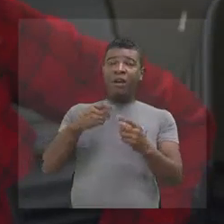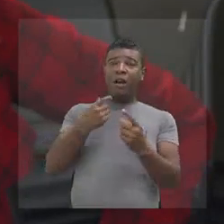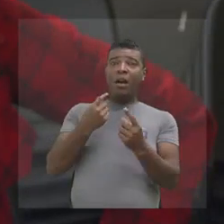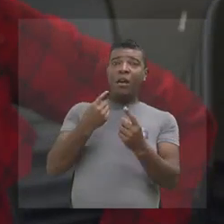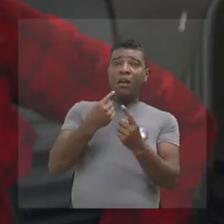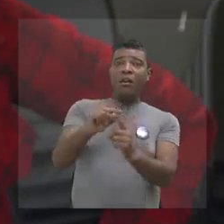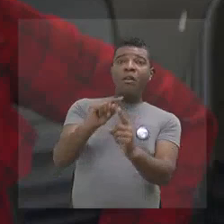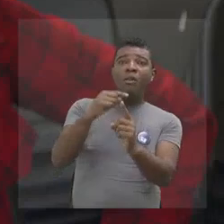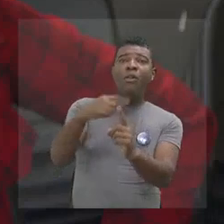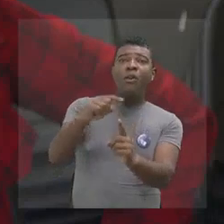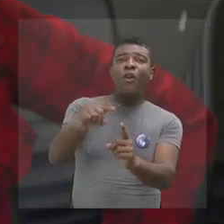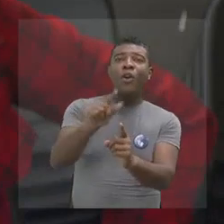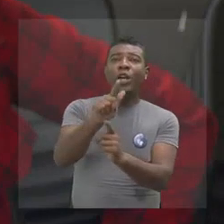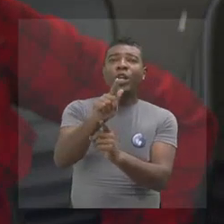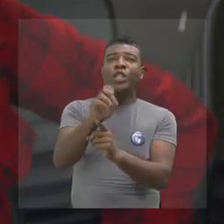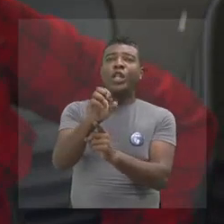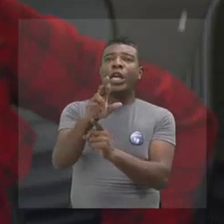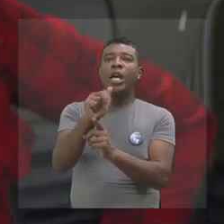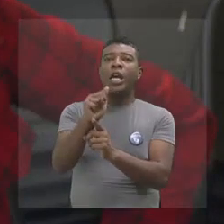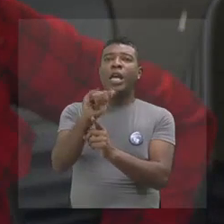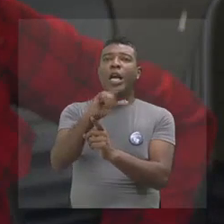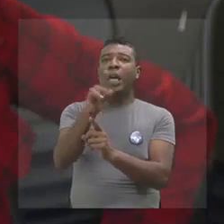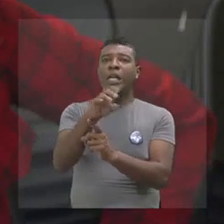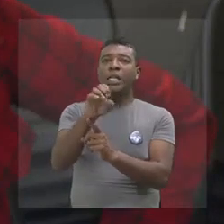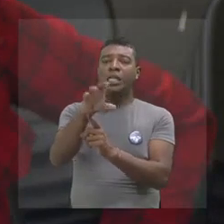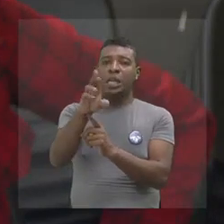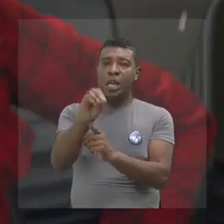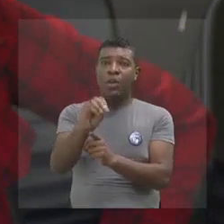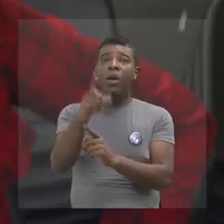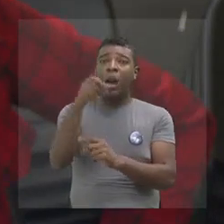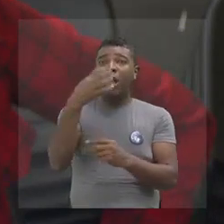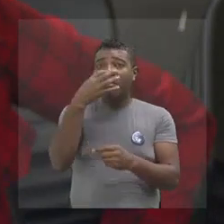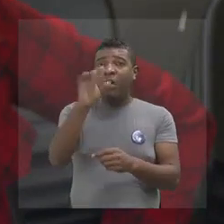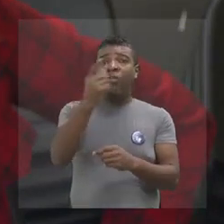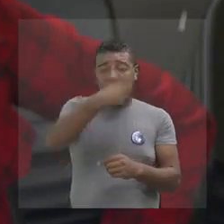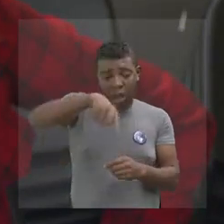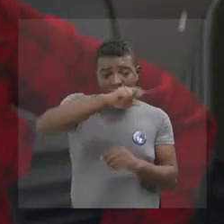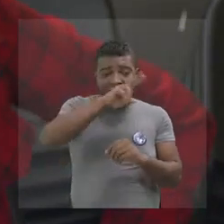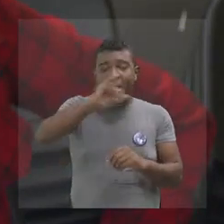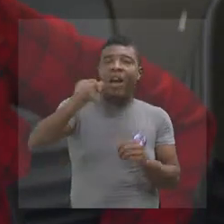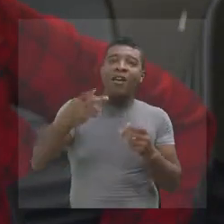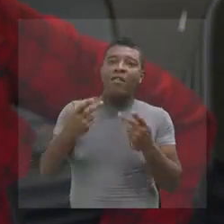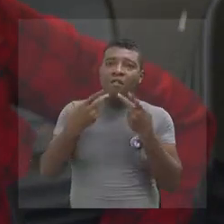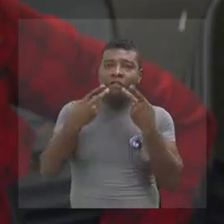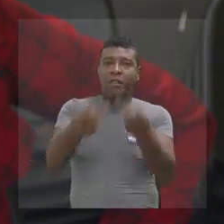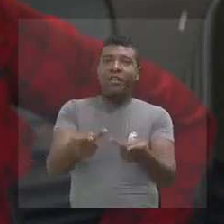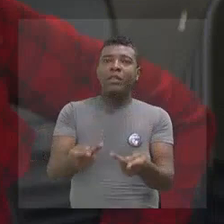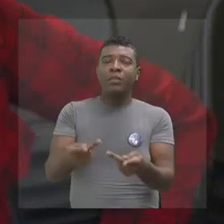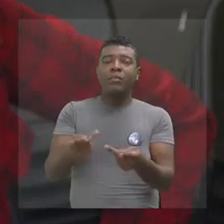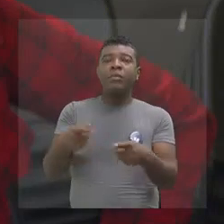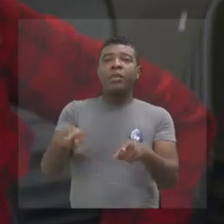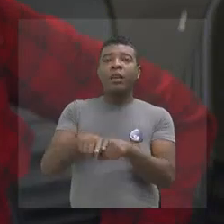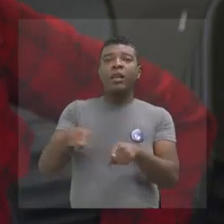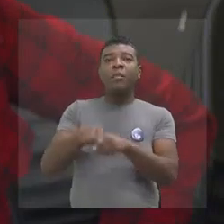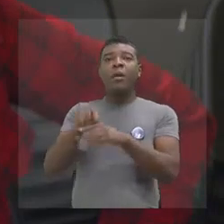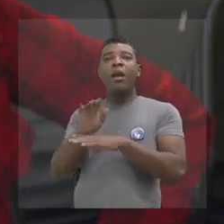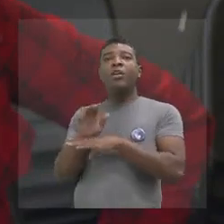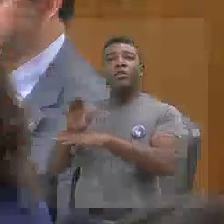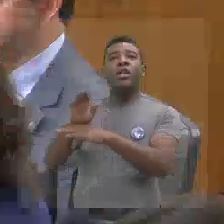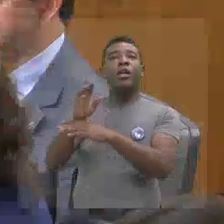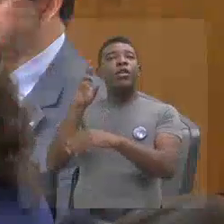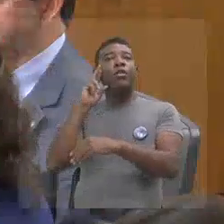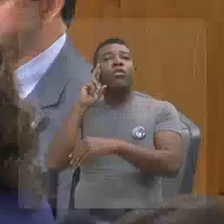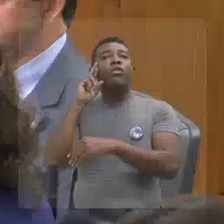nós vamos fazer para a polícia militar inclusive tava oprimindo os Gerais erros e escoltando Os Donos